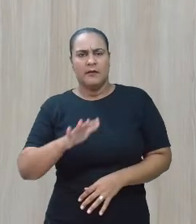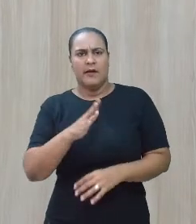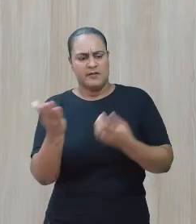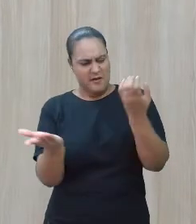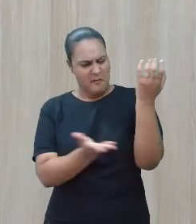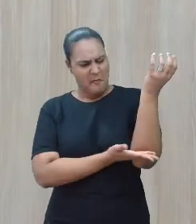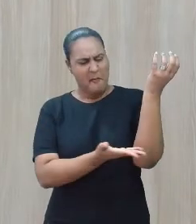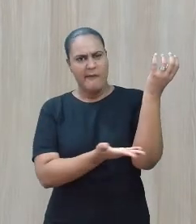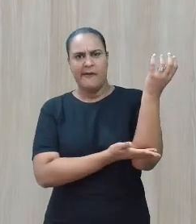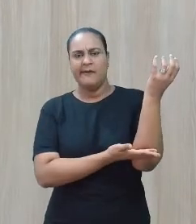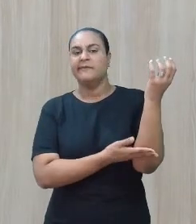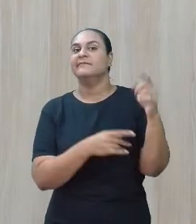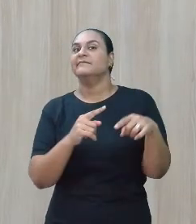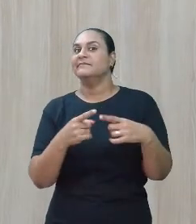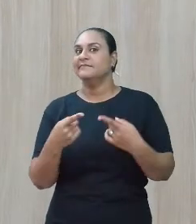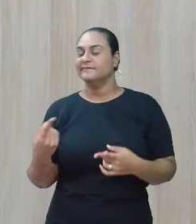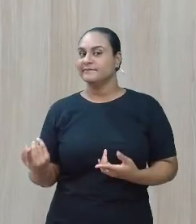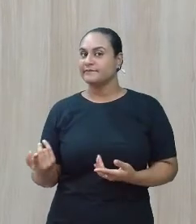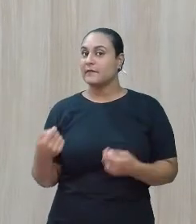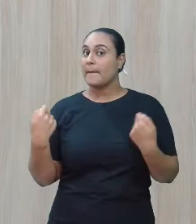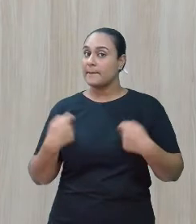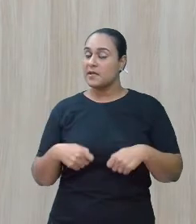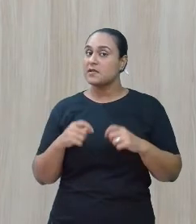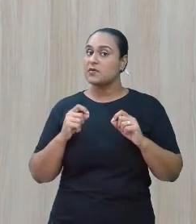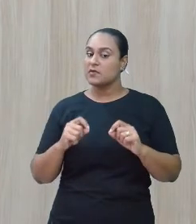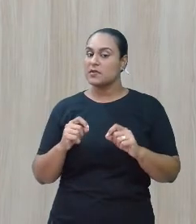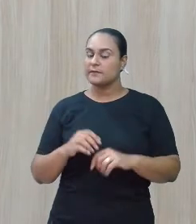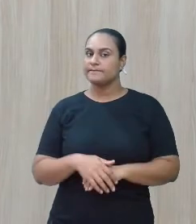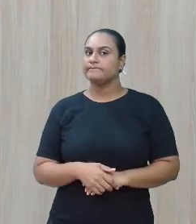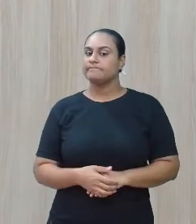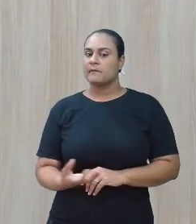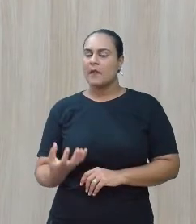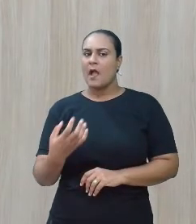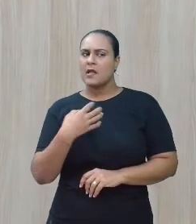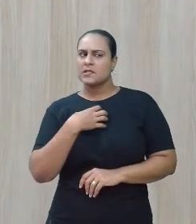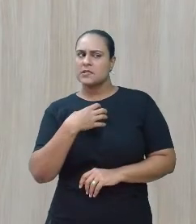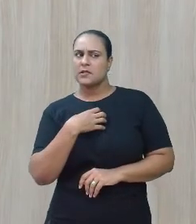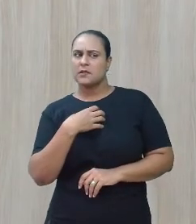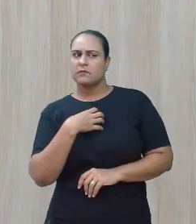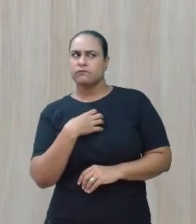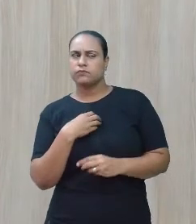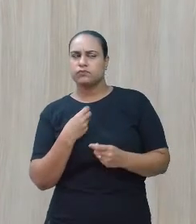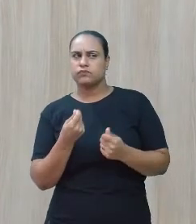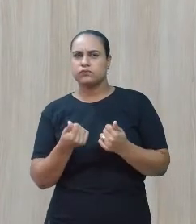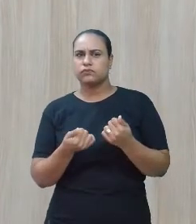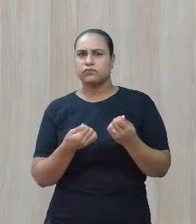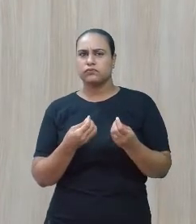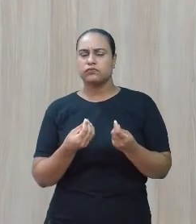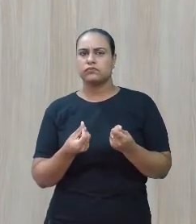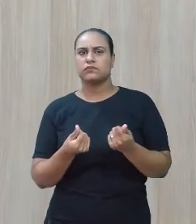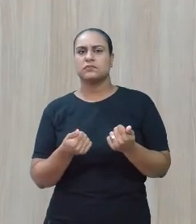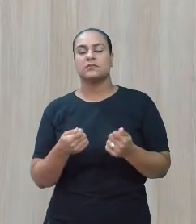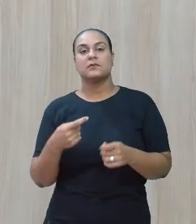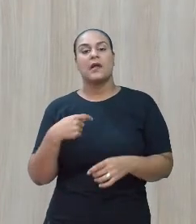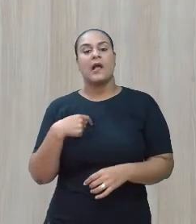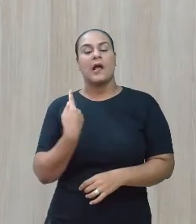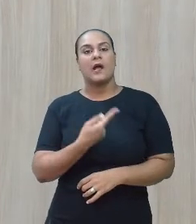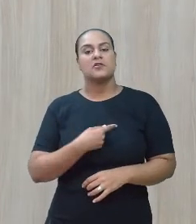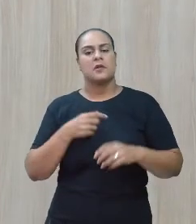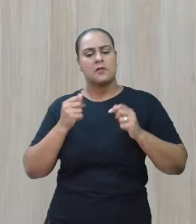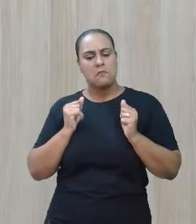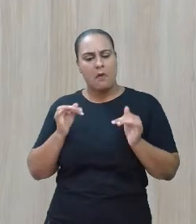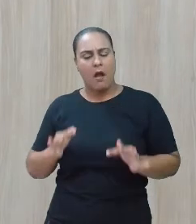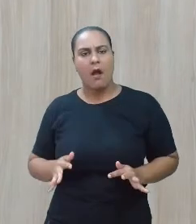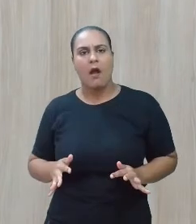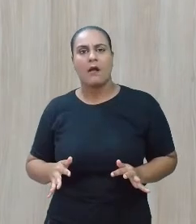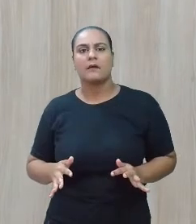é necessário, porque é a partir de certos sentimentos que tomamos algumas medidas, não é? Tomamos algumas iniciativas.